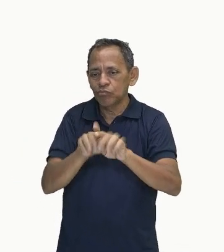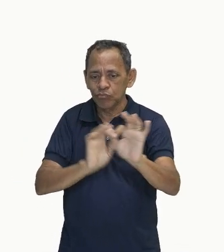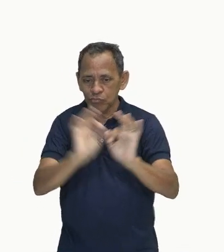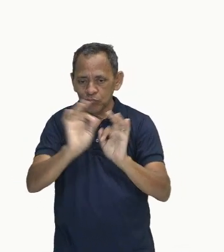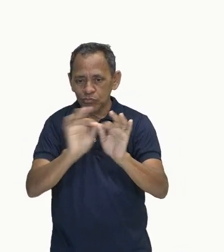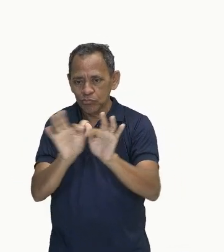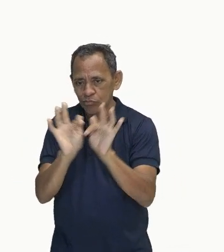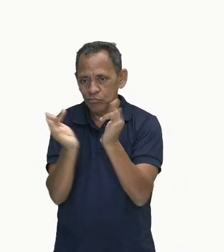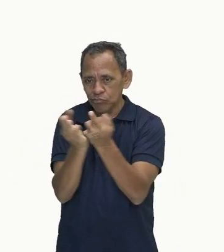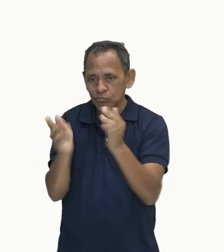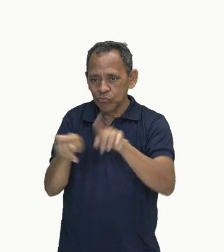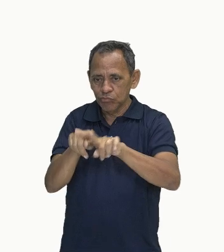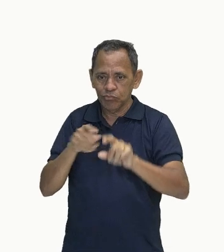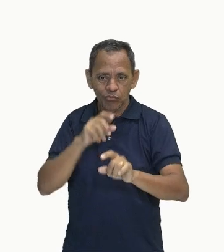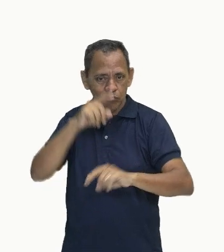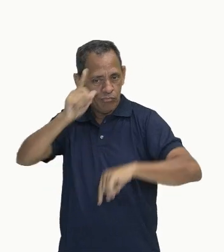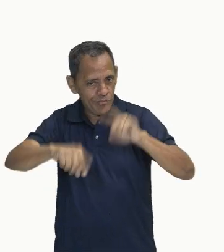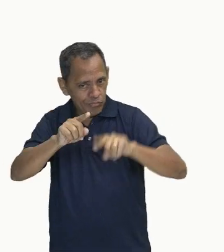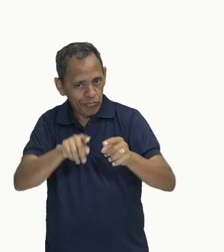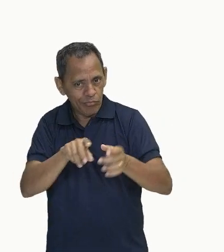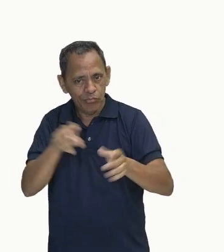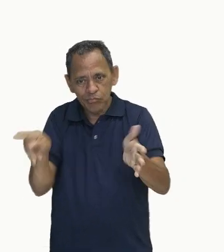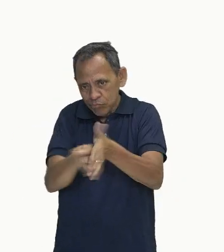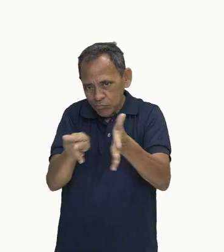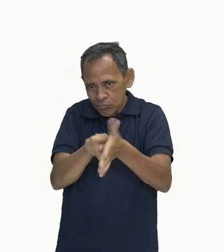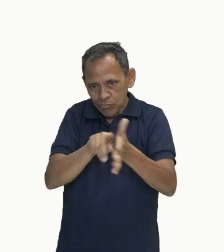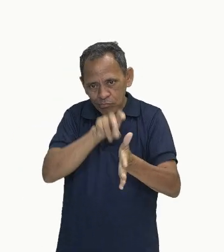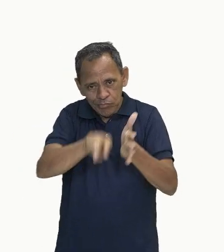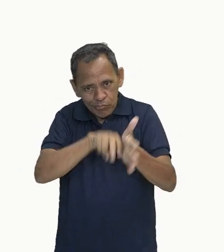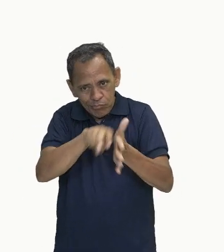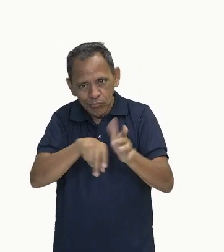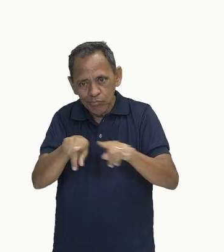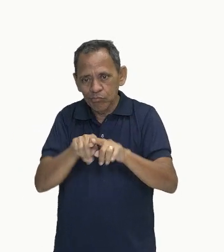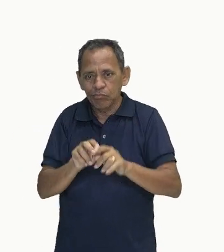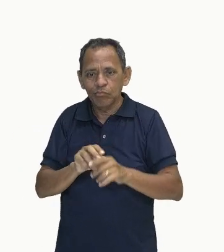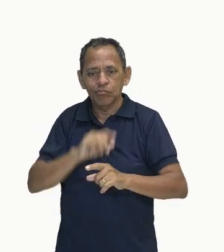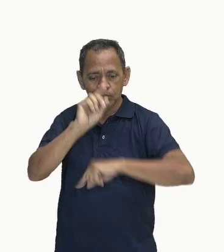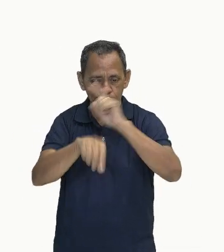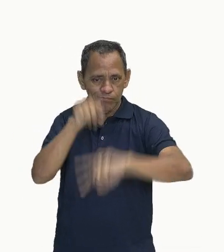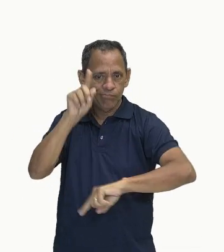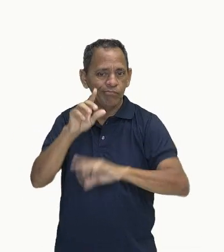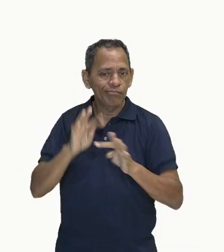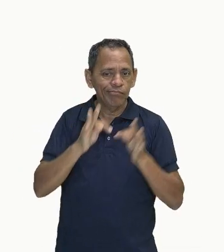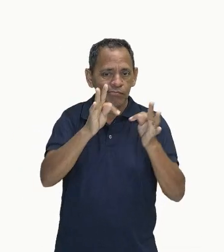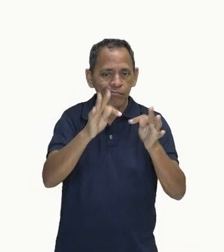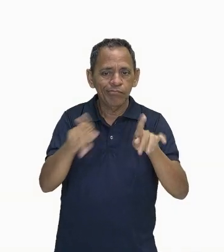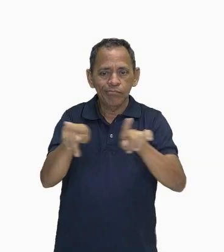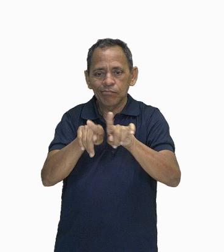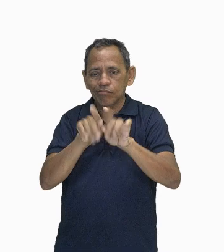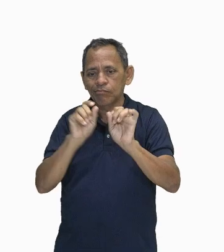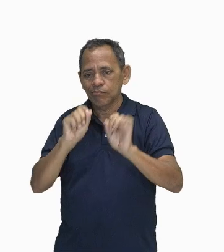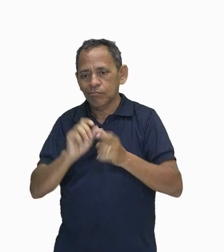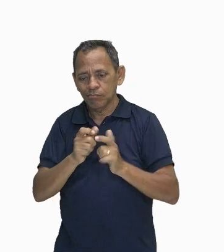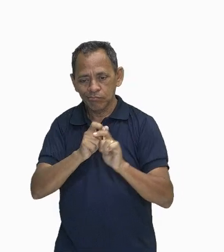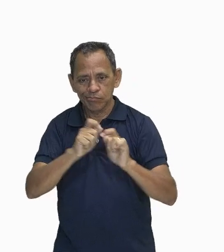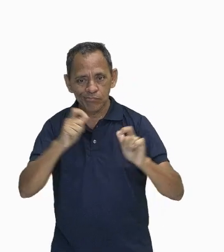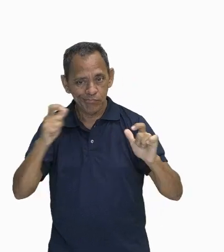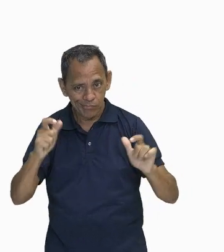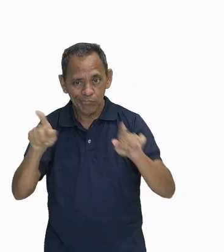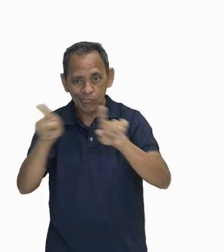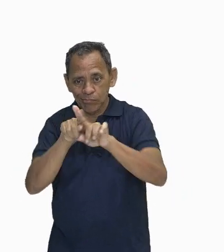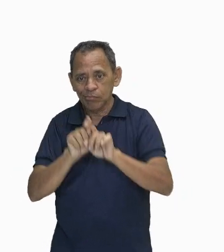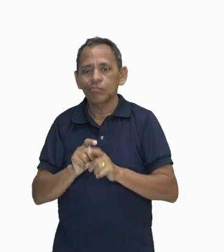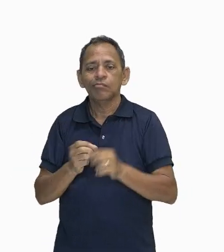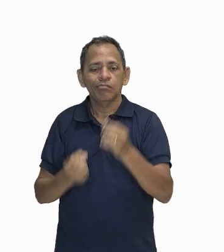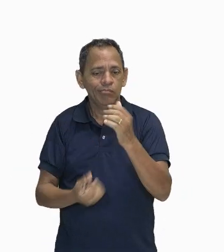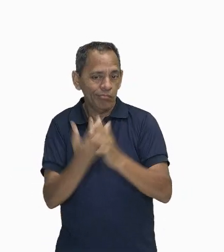produtos agropecuários, certo? E aí nós temos o avanço tecnológico, ele aumentou a produtividade, né? Então, o